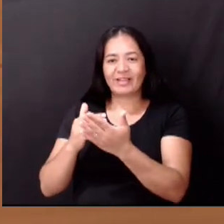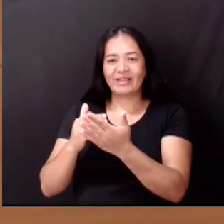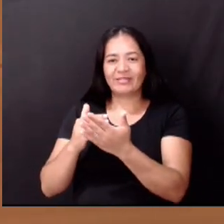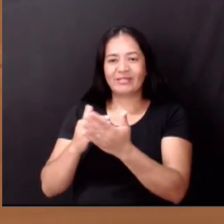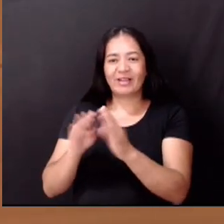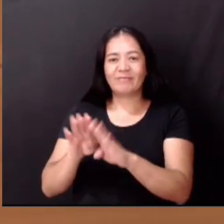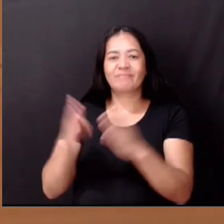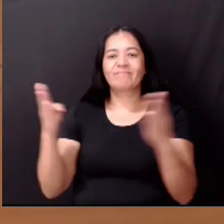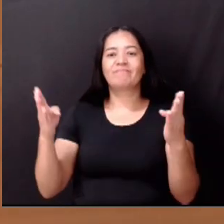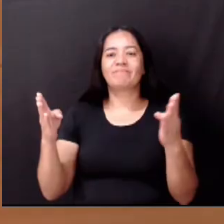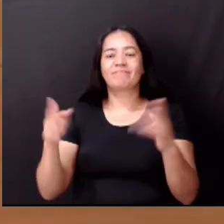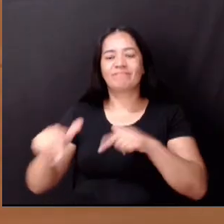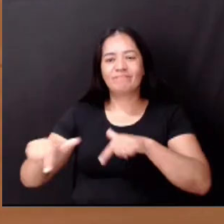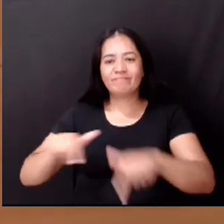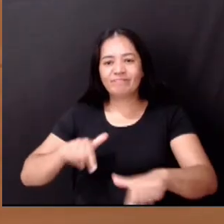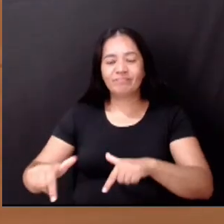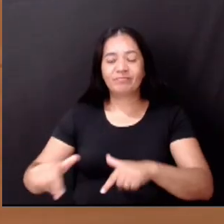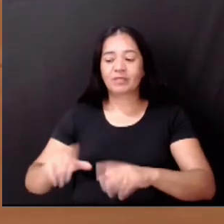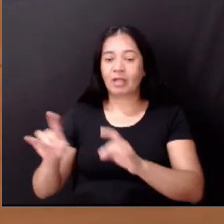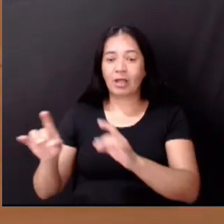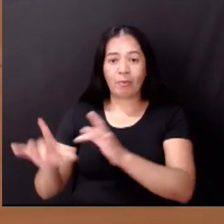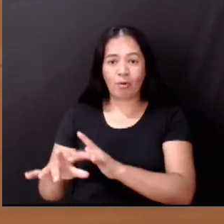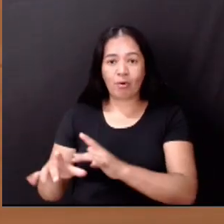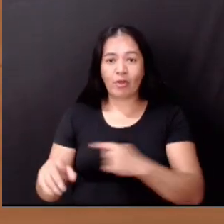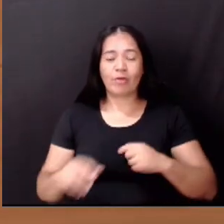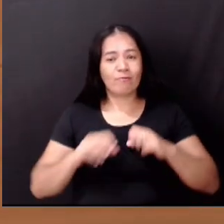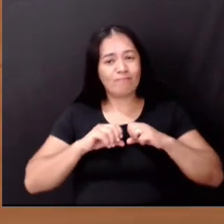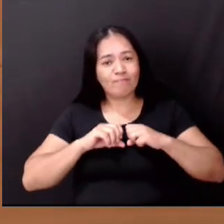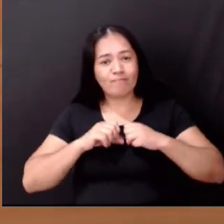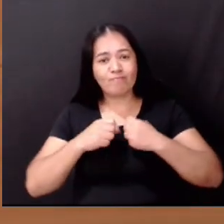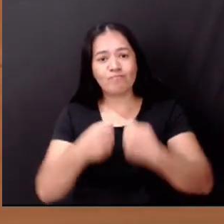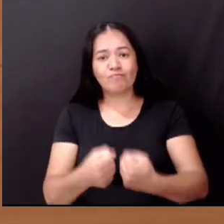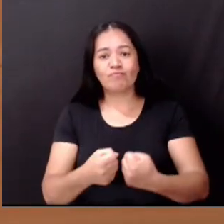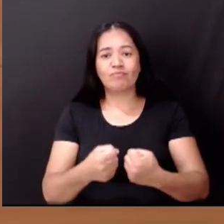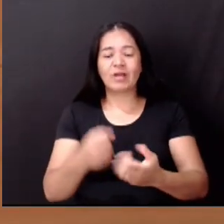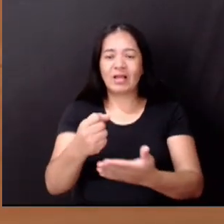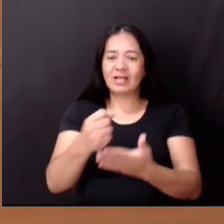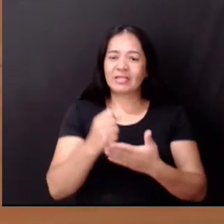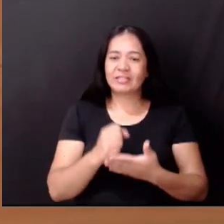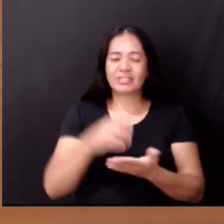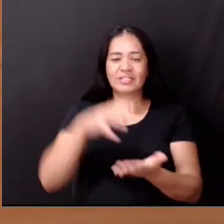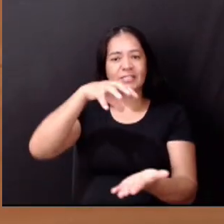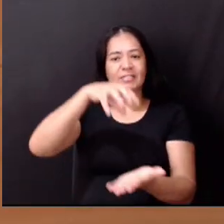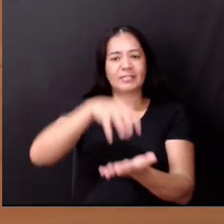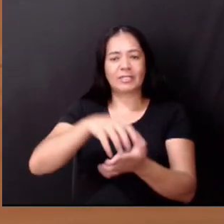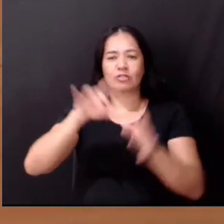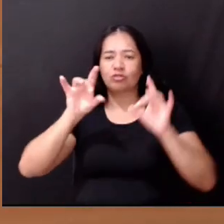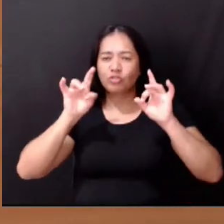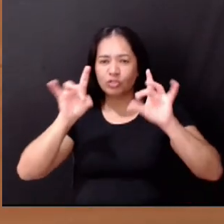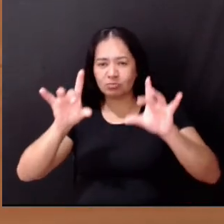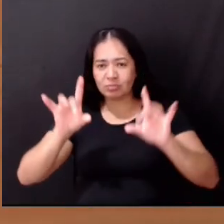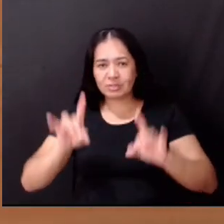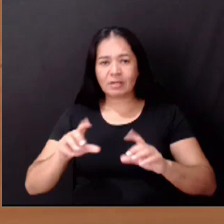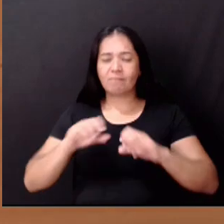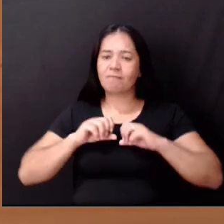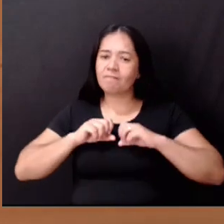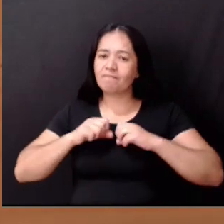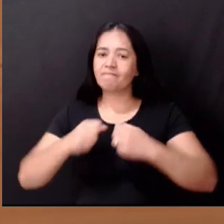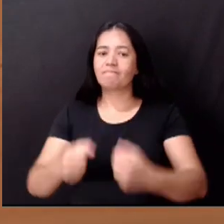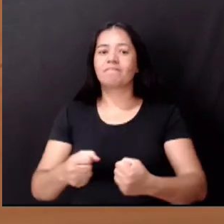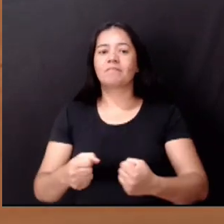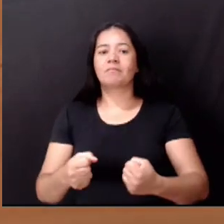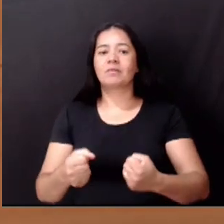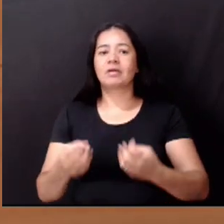Depois disso, vou me dedicar a trazer centros de especialidade, vou me dedicar a